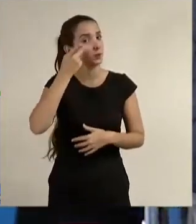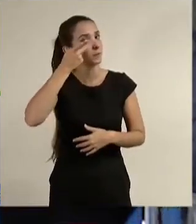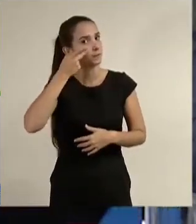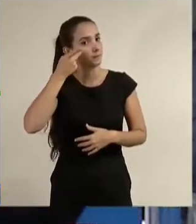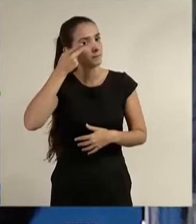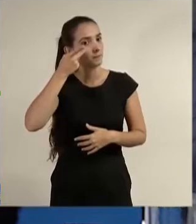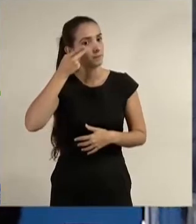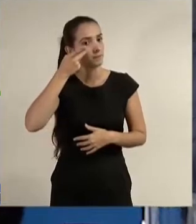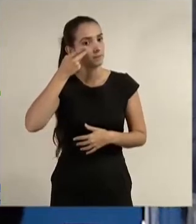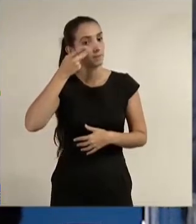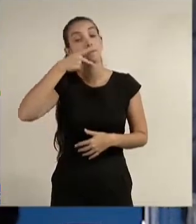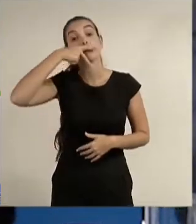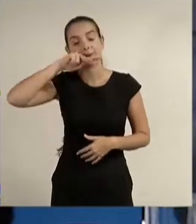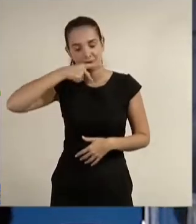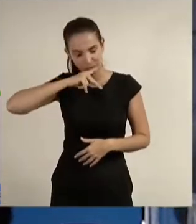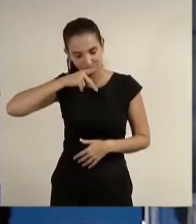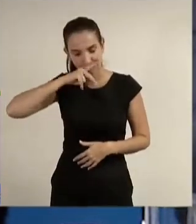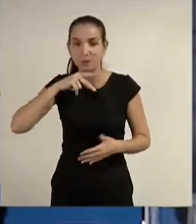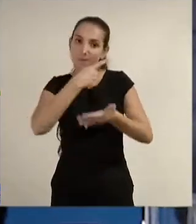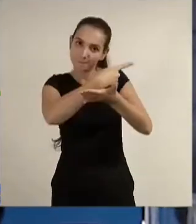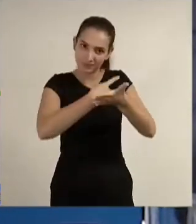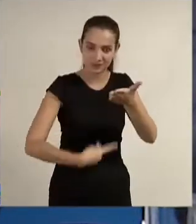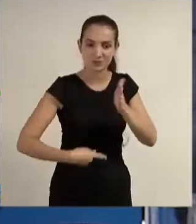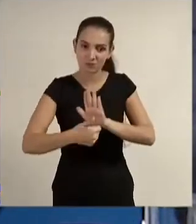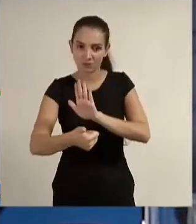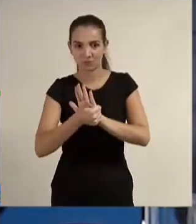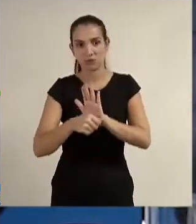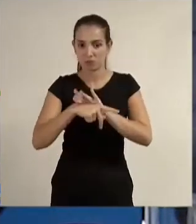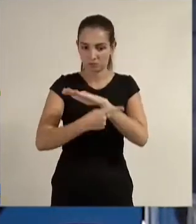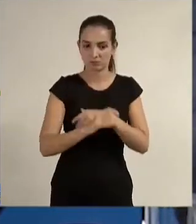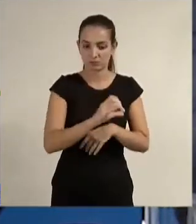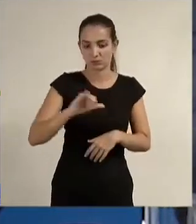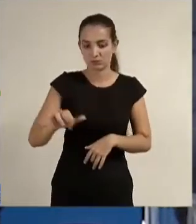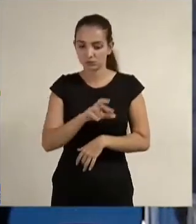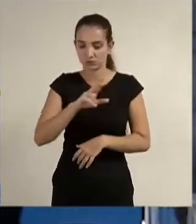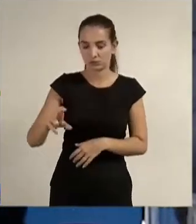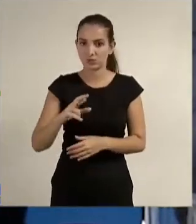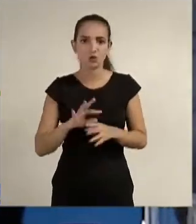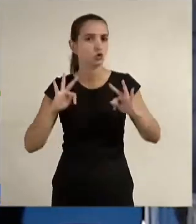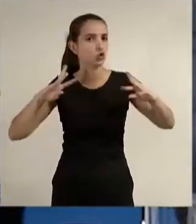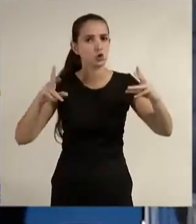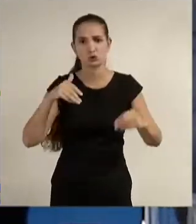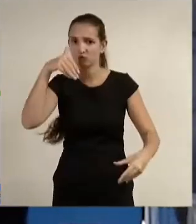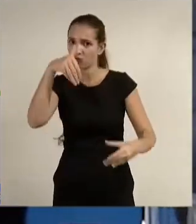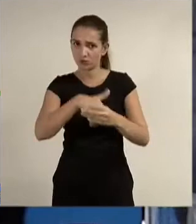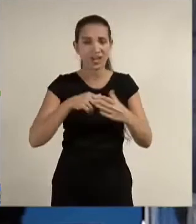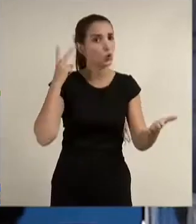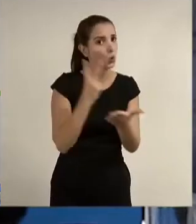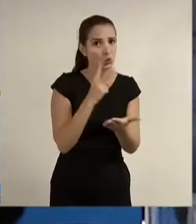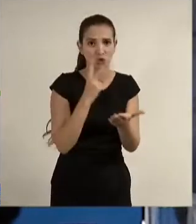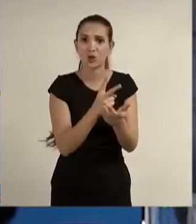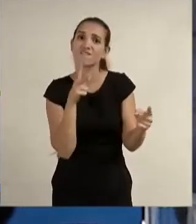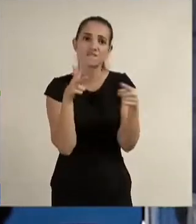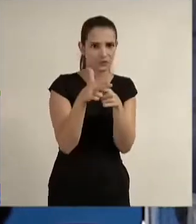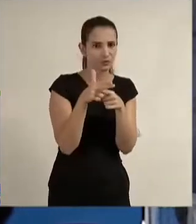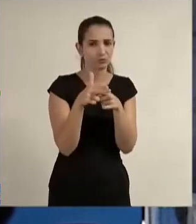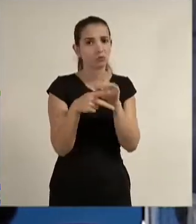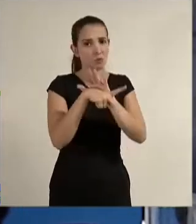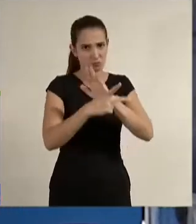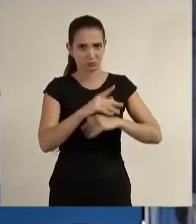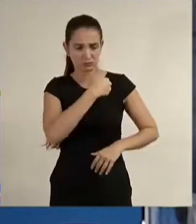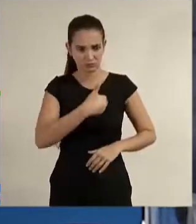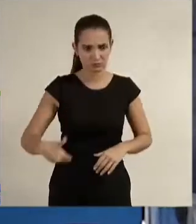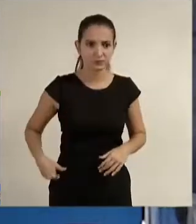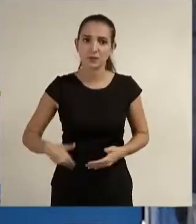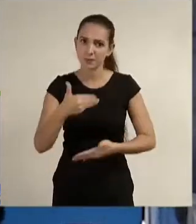Ciufi. Parecer favorável da CCJR, por unanimidade, a manutenção do veto. Relator, deputado Barbosinha.